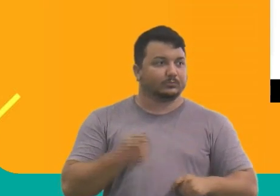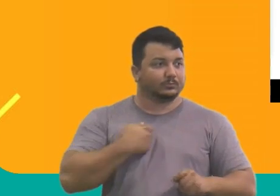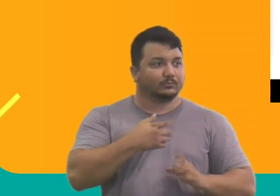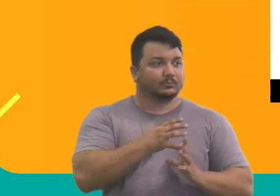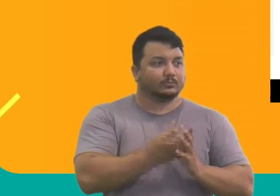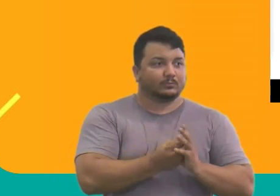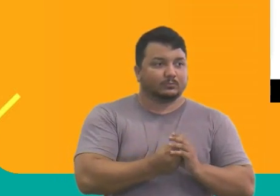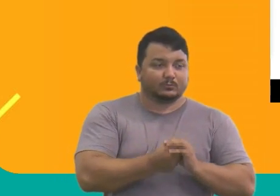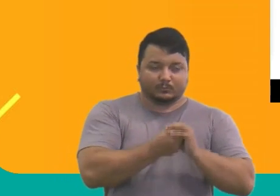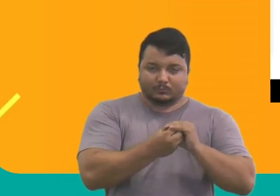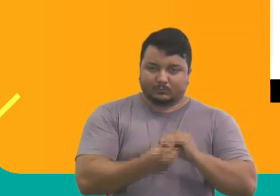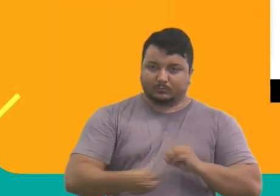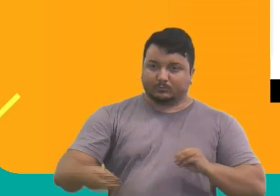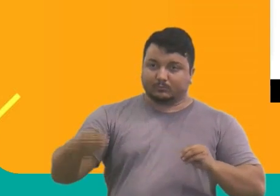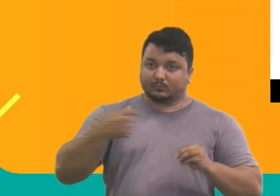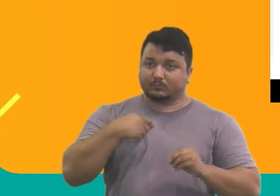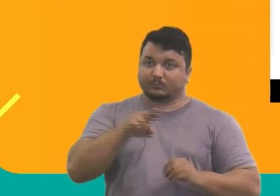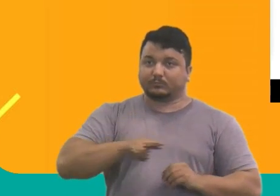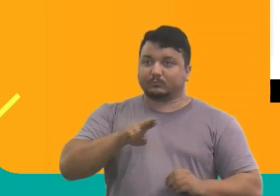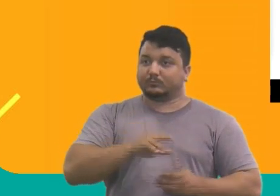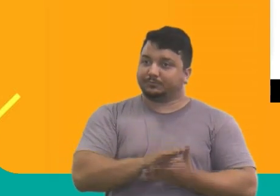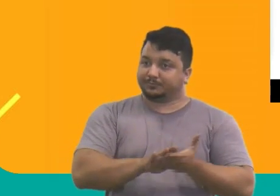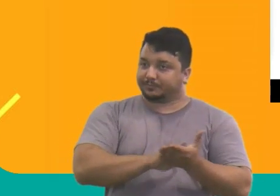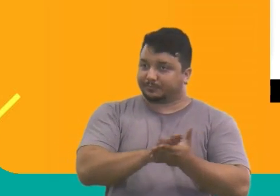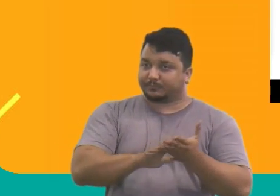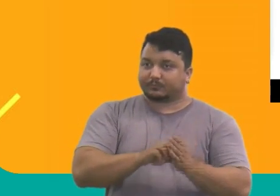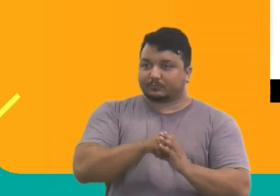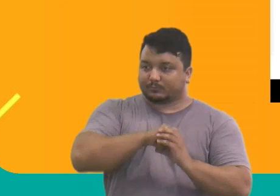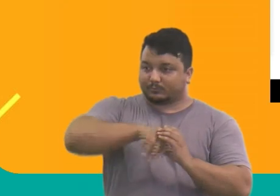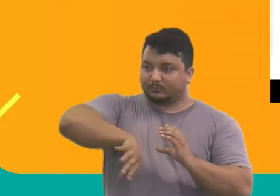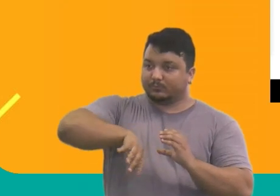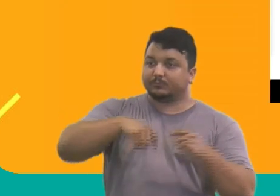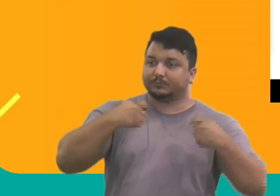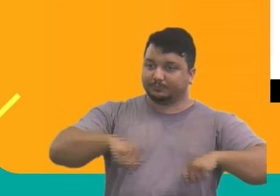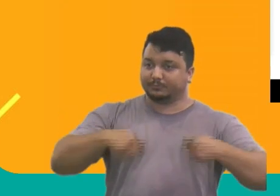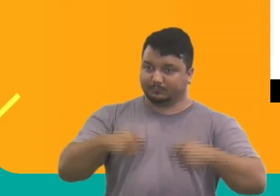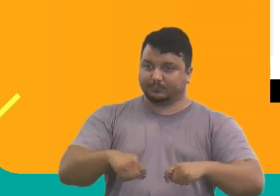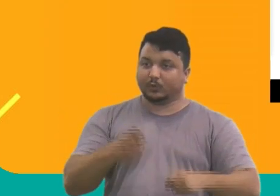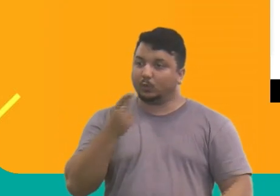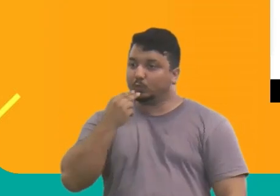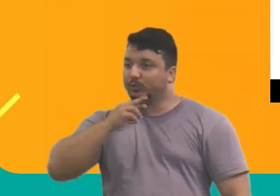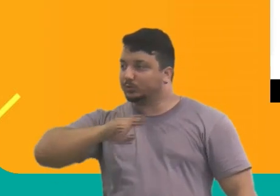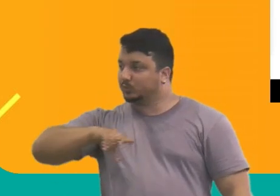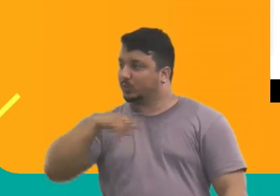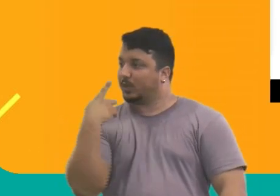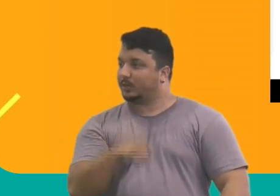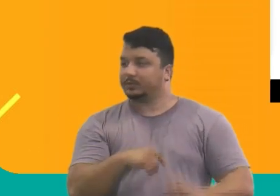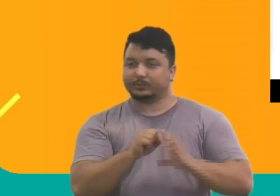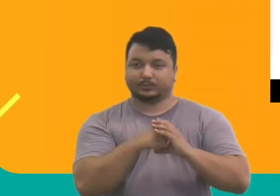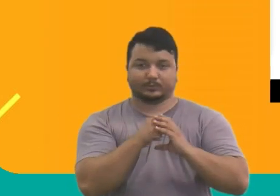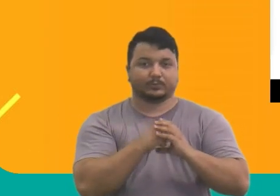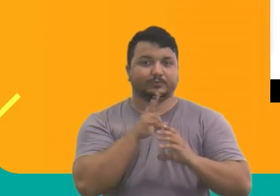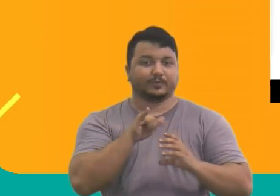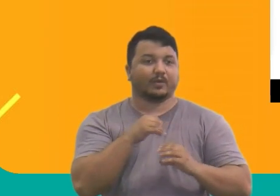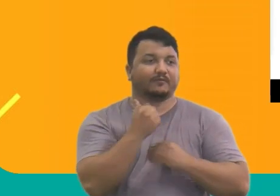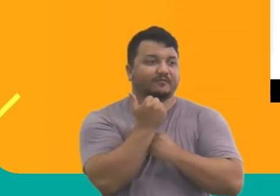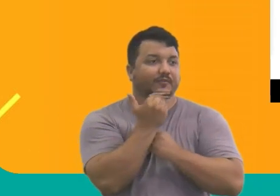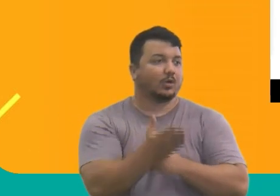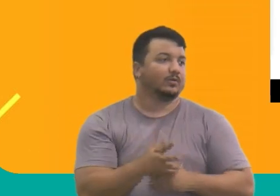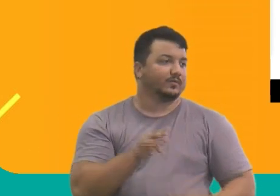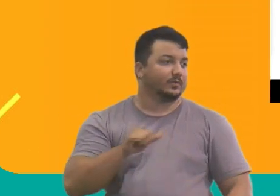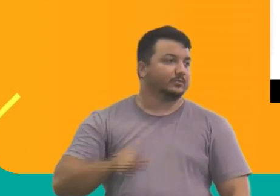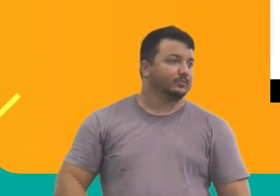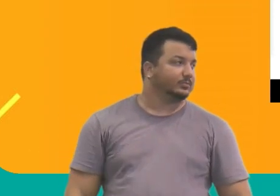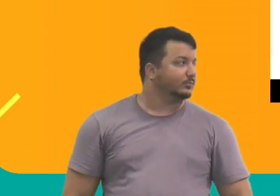expulsar aquilo que não foi absorvido ou que não é interessante ou que não é nutriente para essa célula. Então, ela vai colocar para